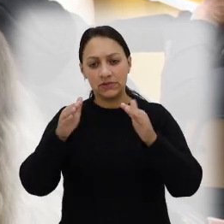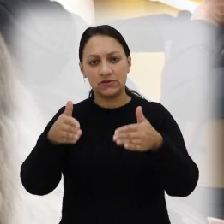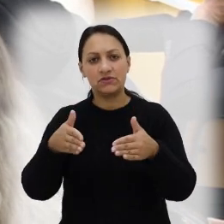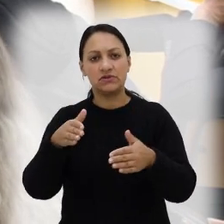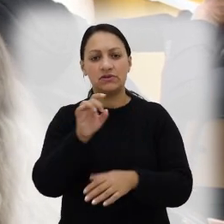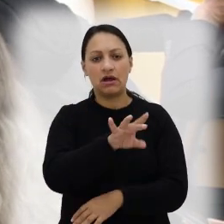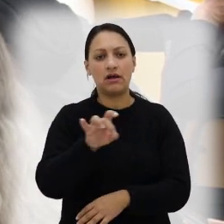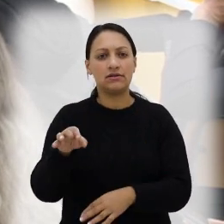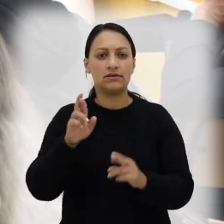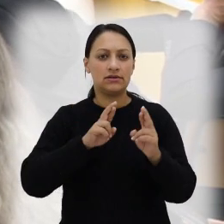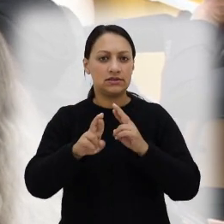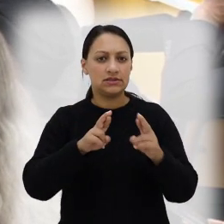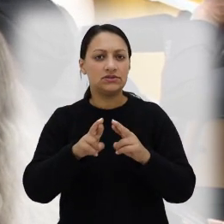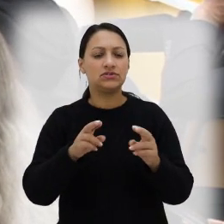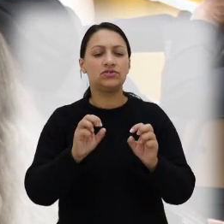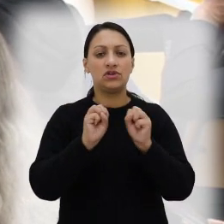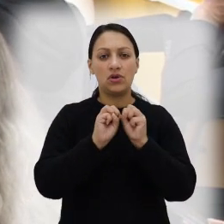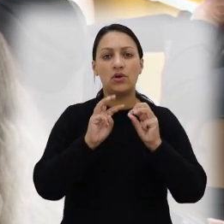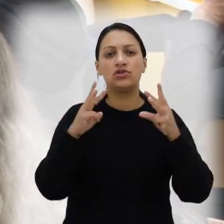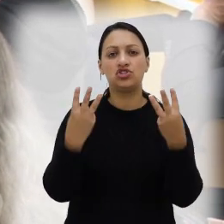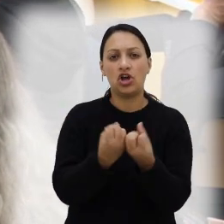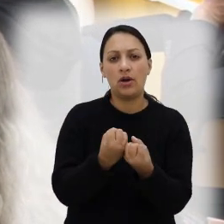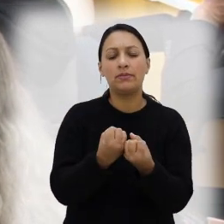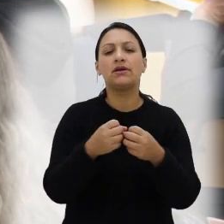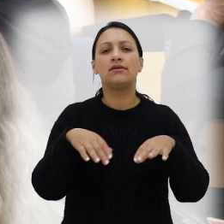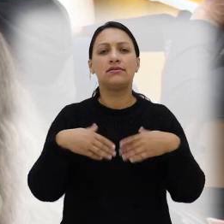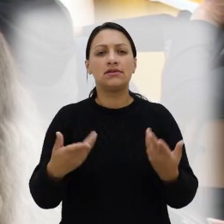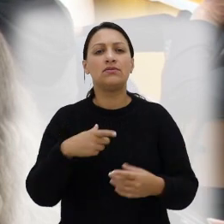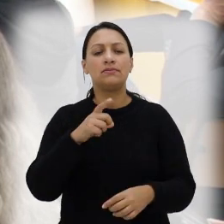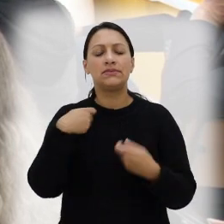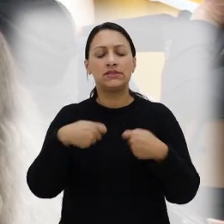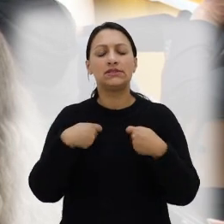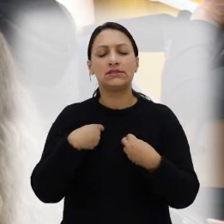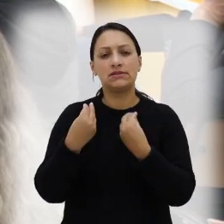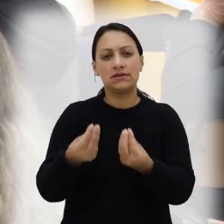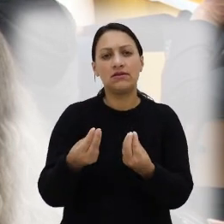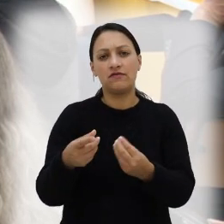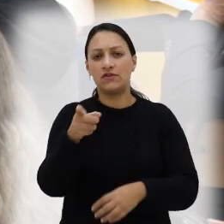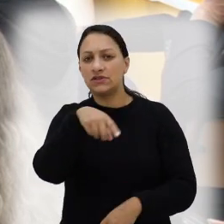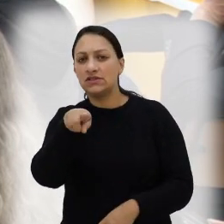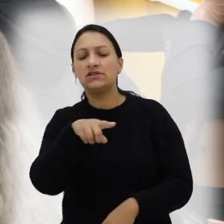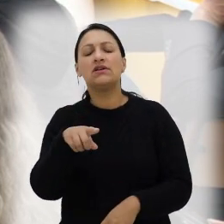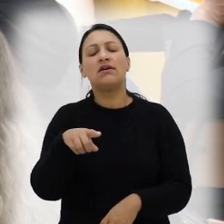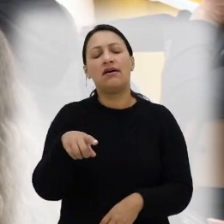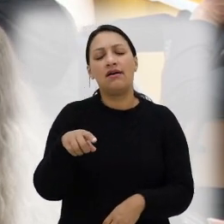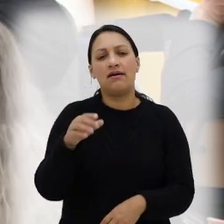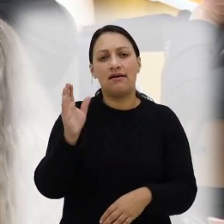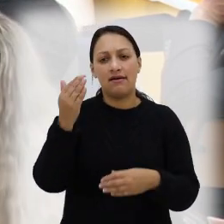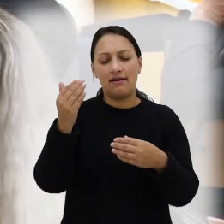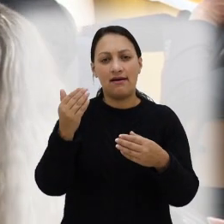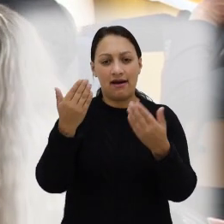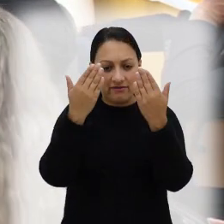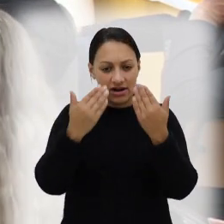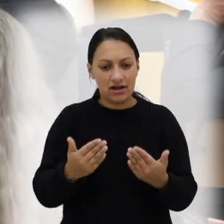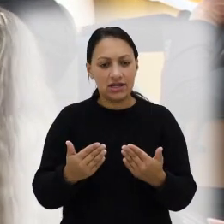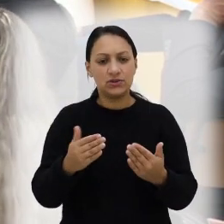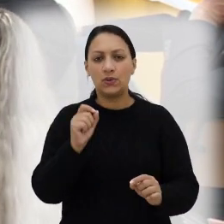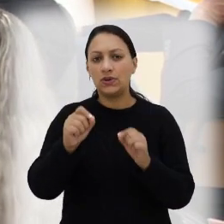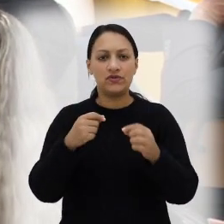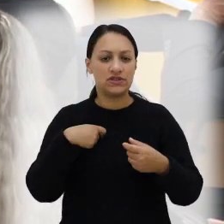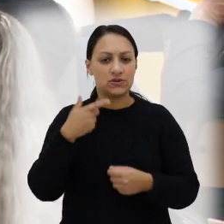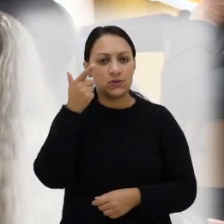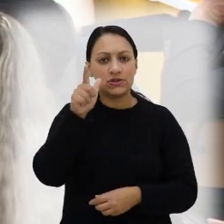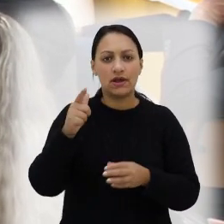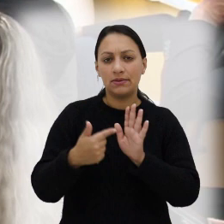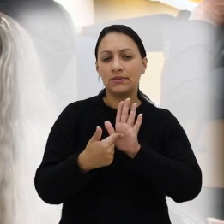relacionada, normalmente a cada workshop, e cada workshop vai ter, então, um entregável. Vocês vão ser avaliados quanto a esses entregáveis, né, o quanto vocês